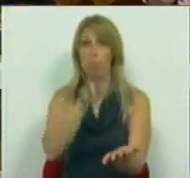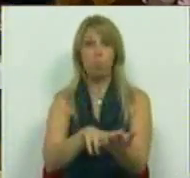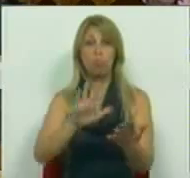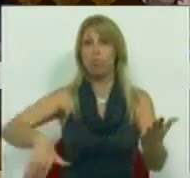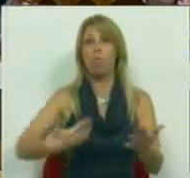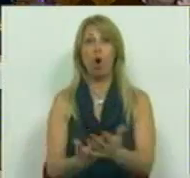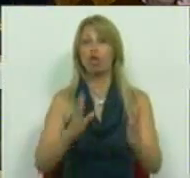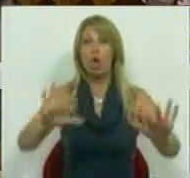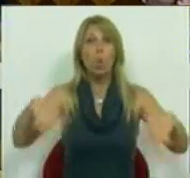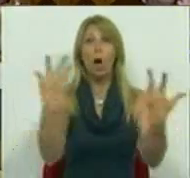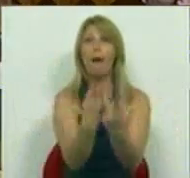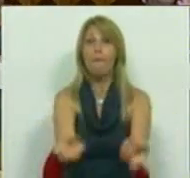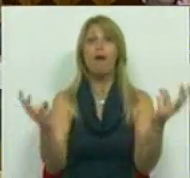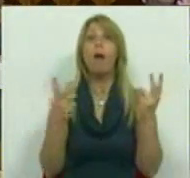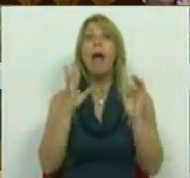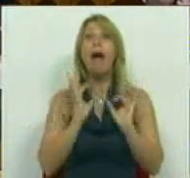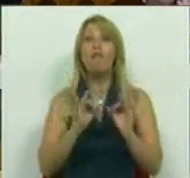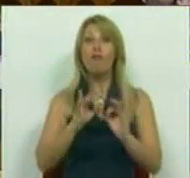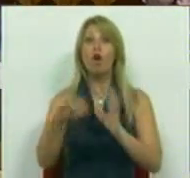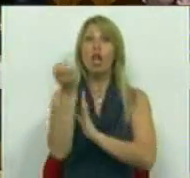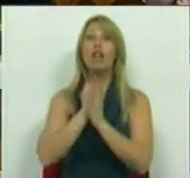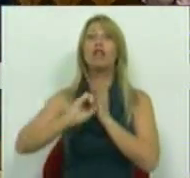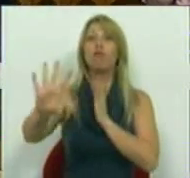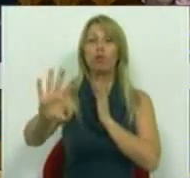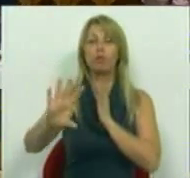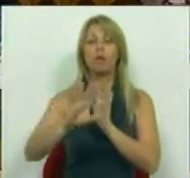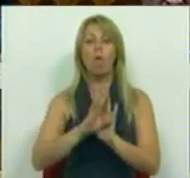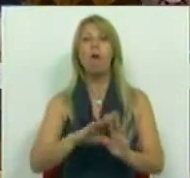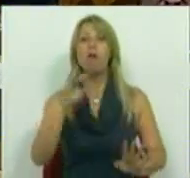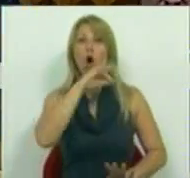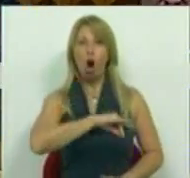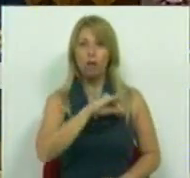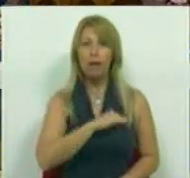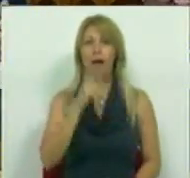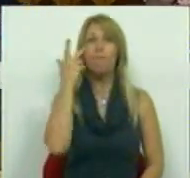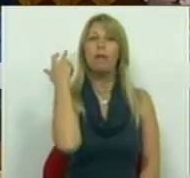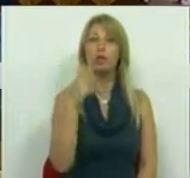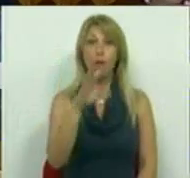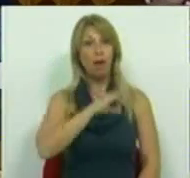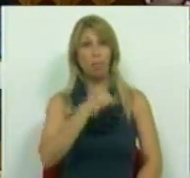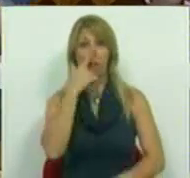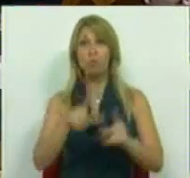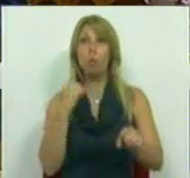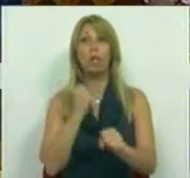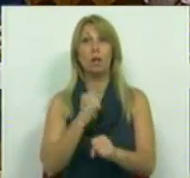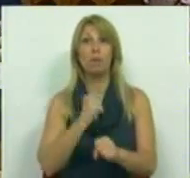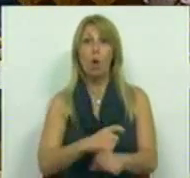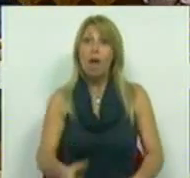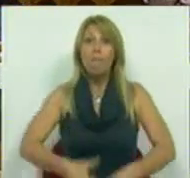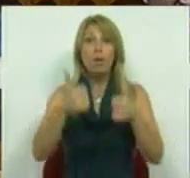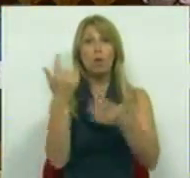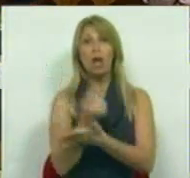da recuperação, da devolução do salário, das pensões, dos rendimentos do trabalhador, da melhoria